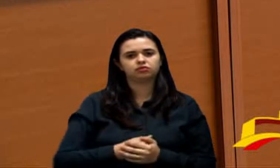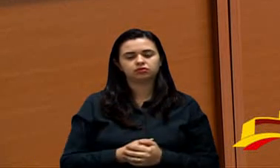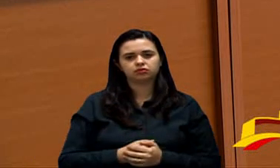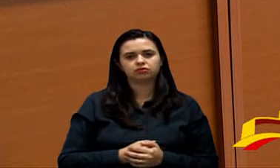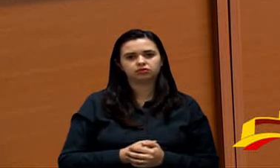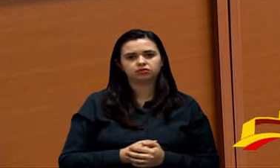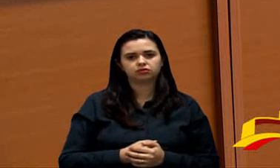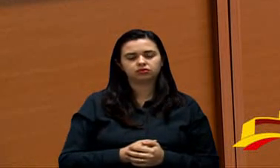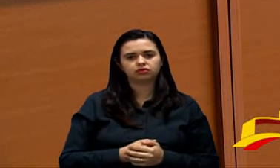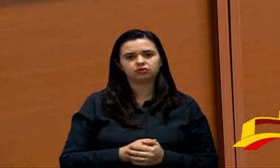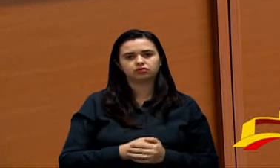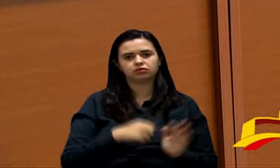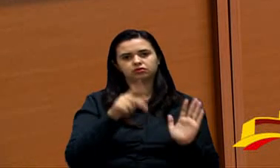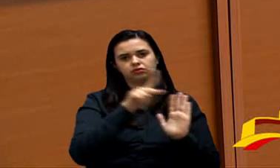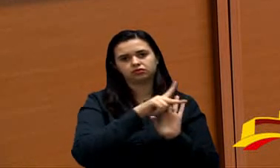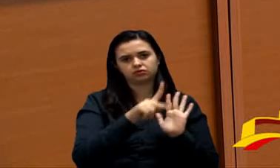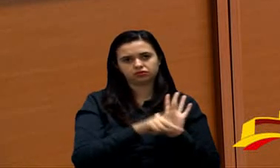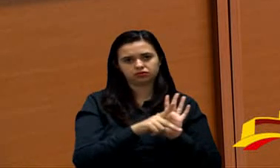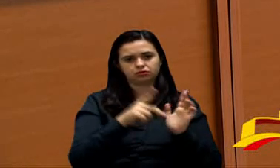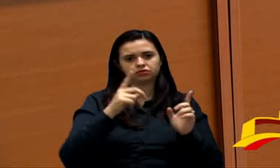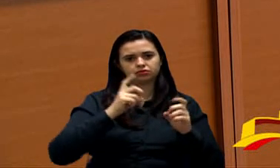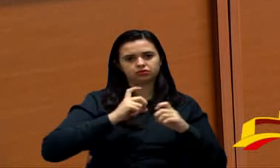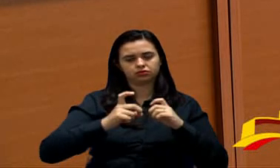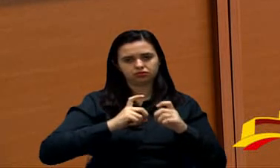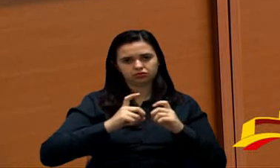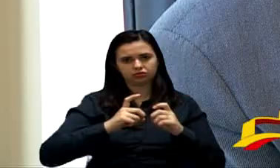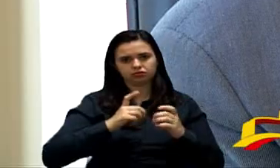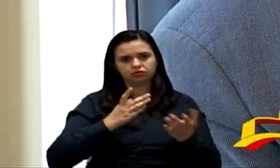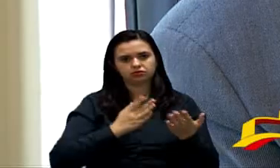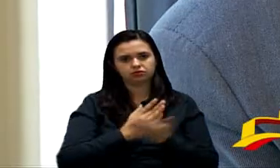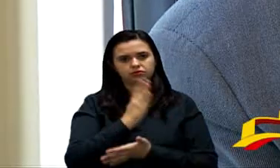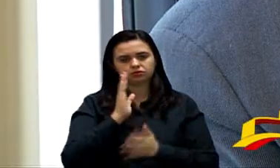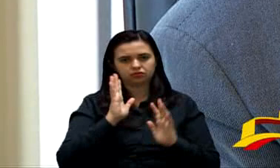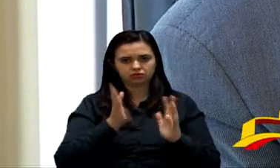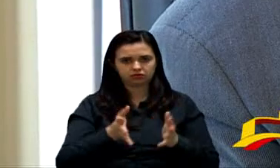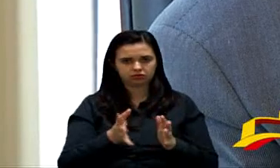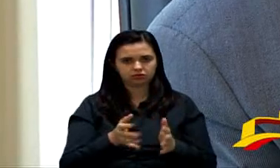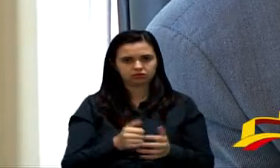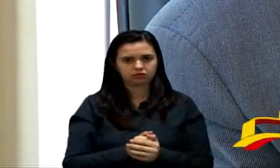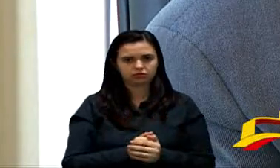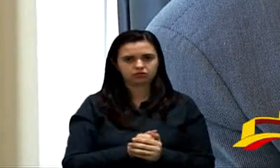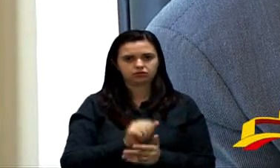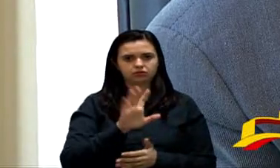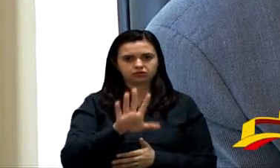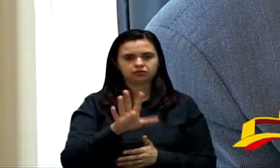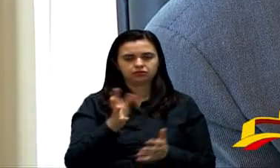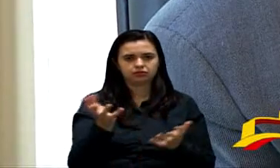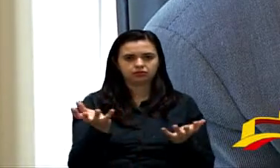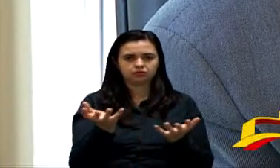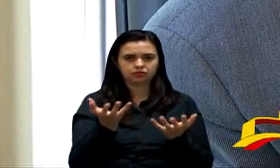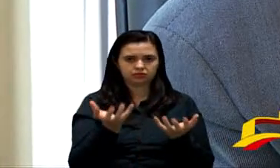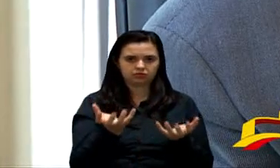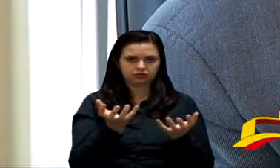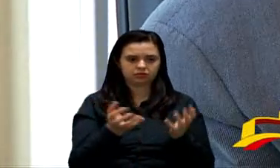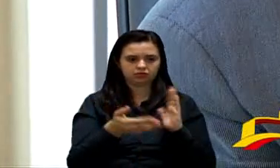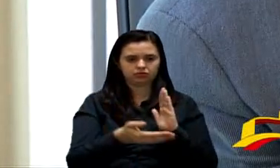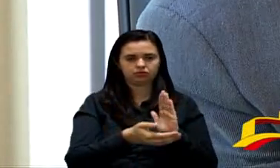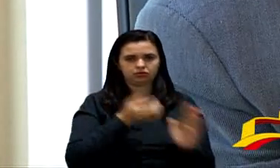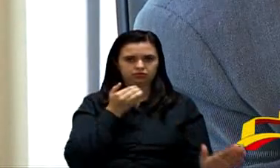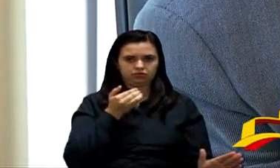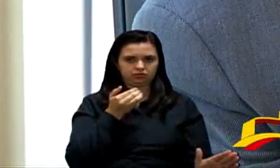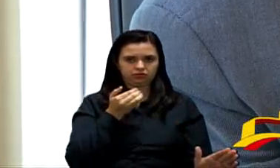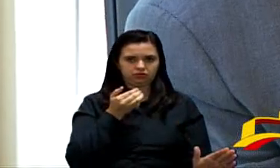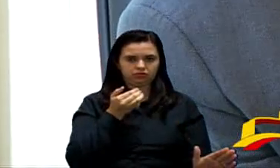foi discutido e aprovado em primeira discussão. Mas eu vou solicitar a retirada agora em segunda discussão,